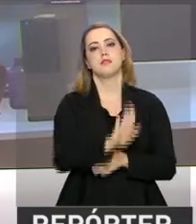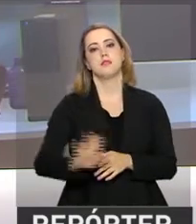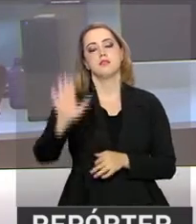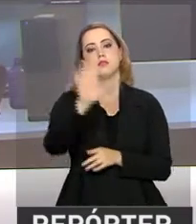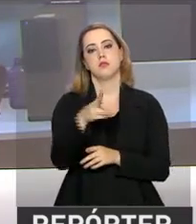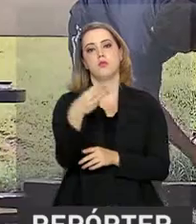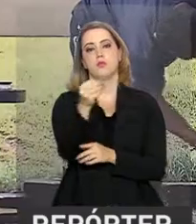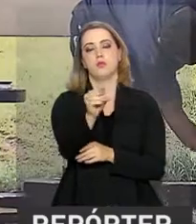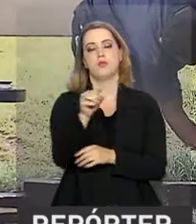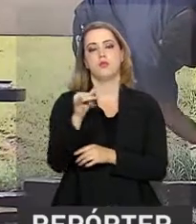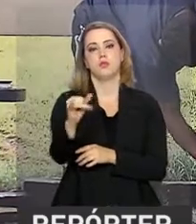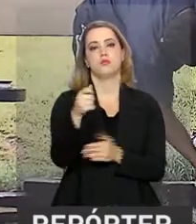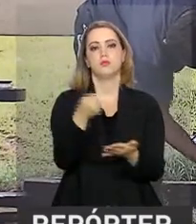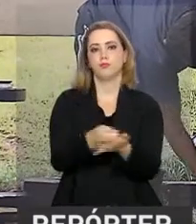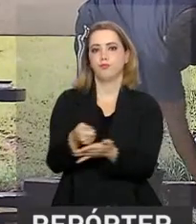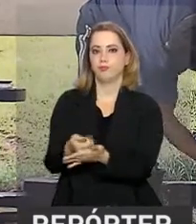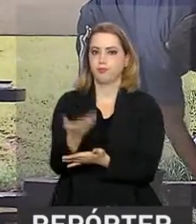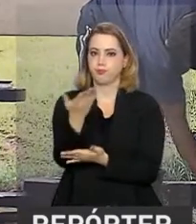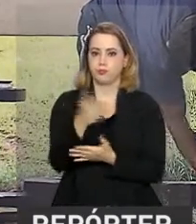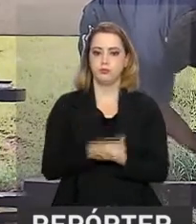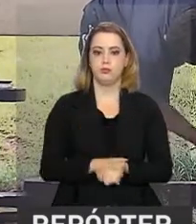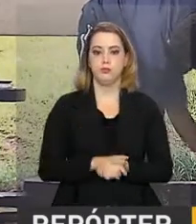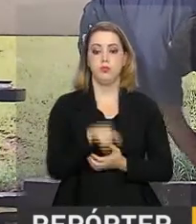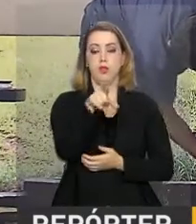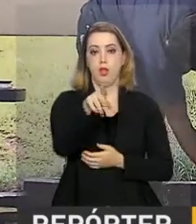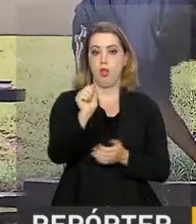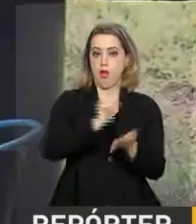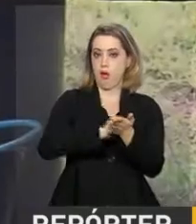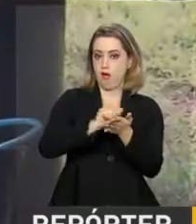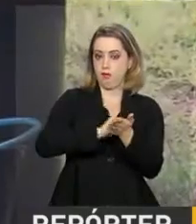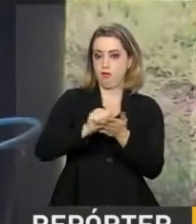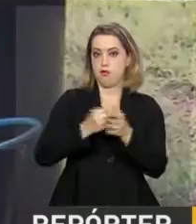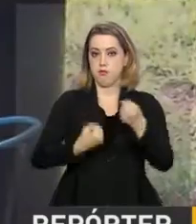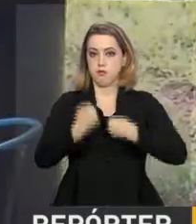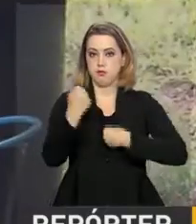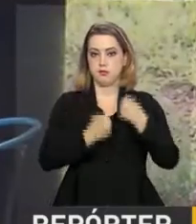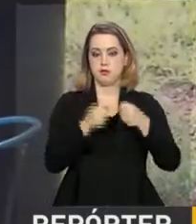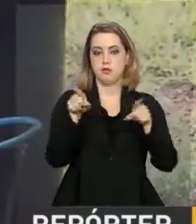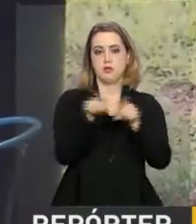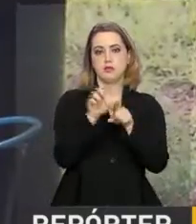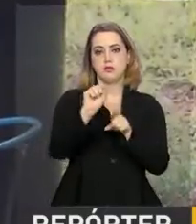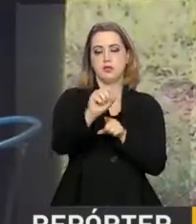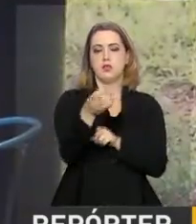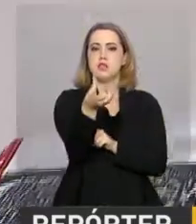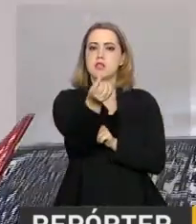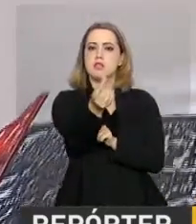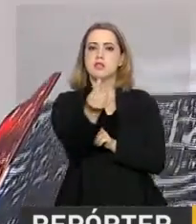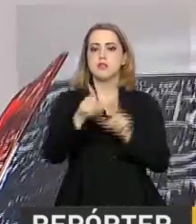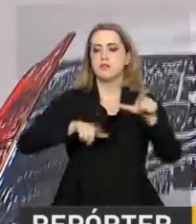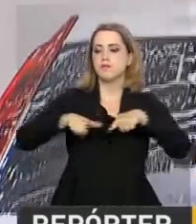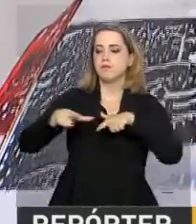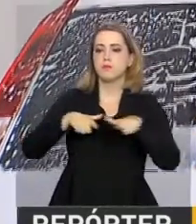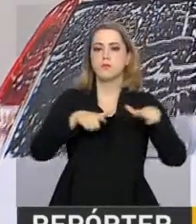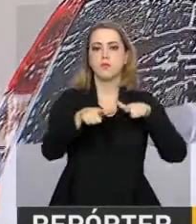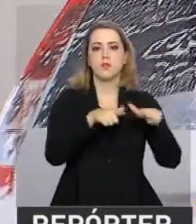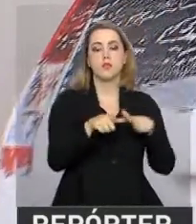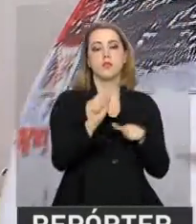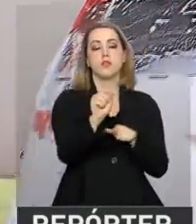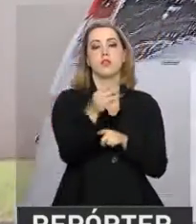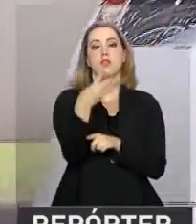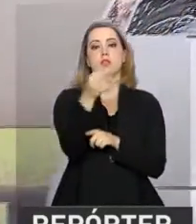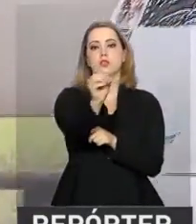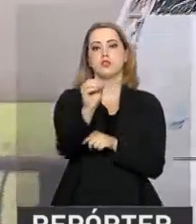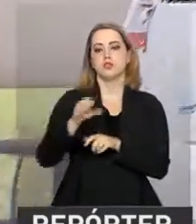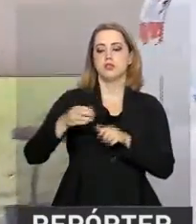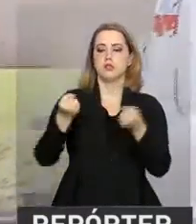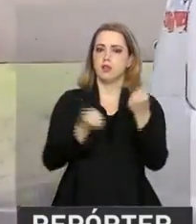dias neste lavacar de brasília seis funcionários fazem a limpeza de 30 veículos por dia em